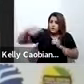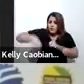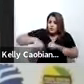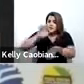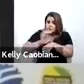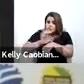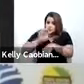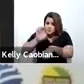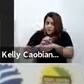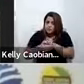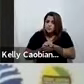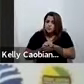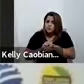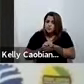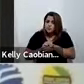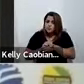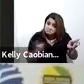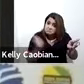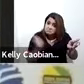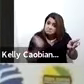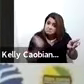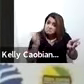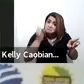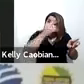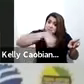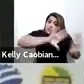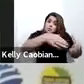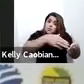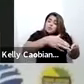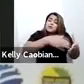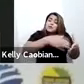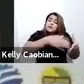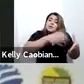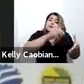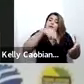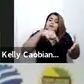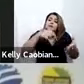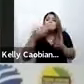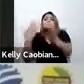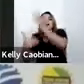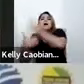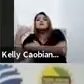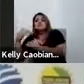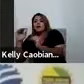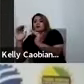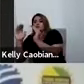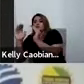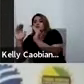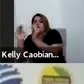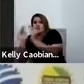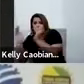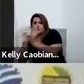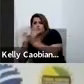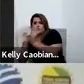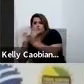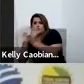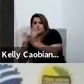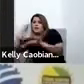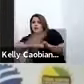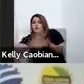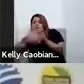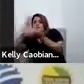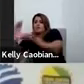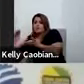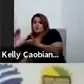momento importante em função aos incentivos fiscais que ela recebeu e recebe durante esses 21, 22 anos que está